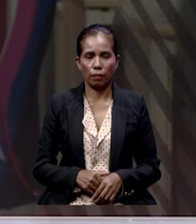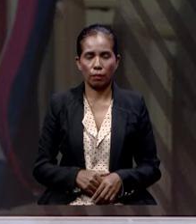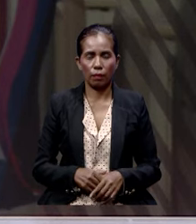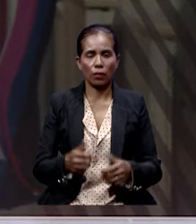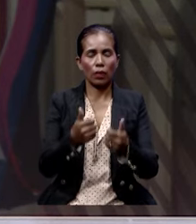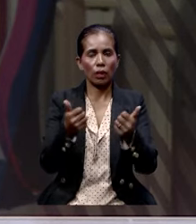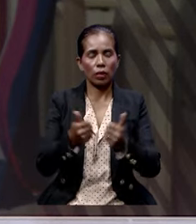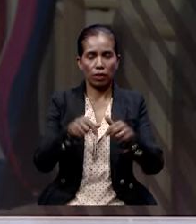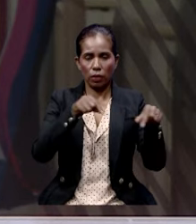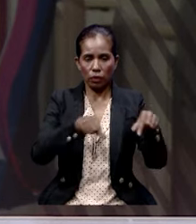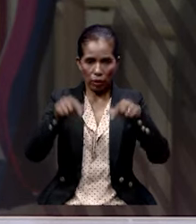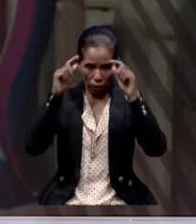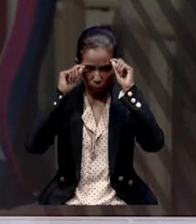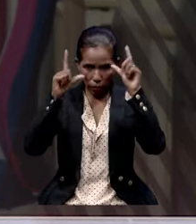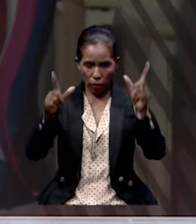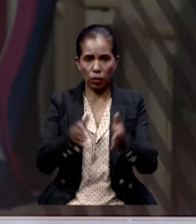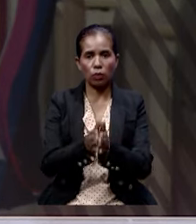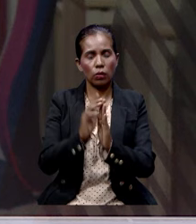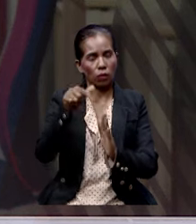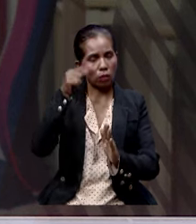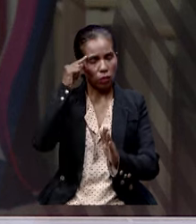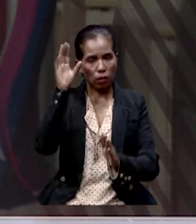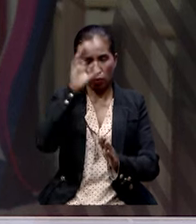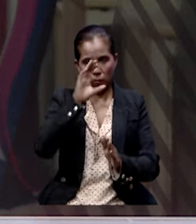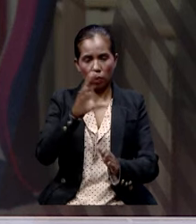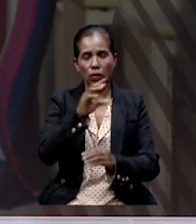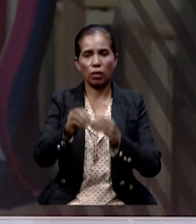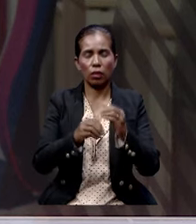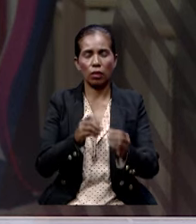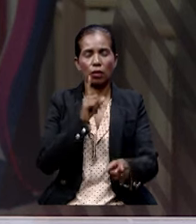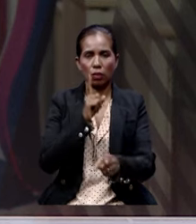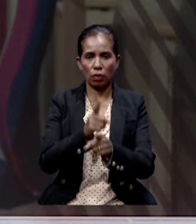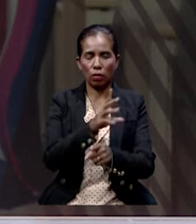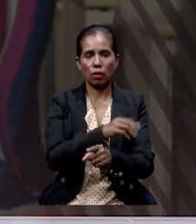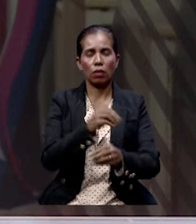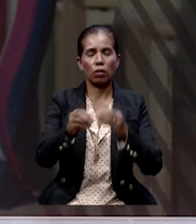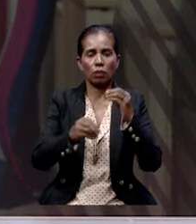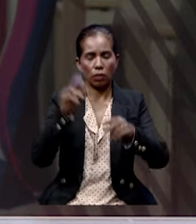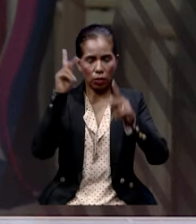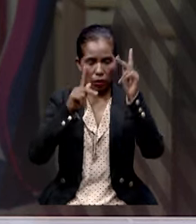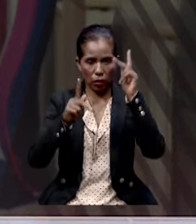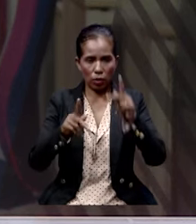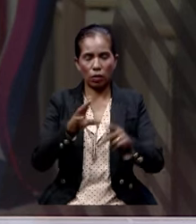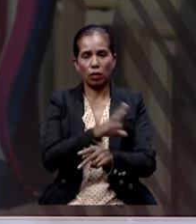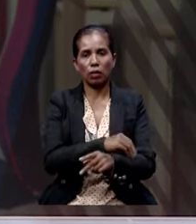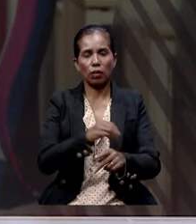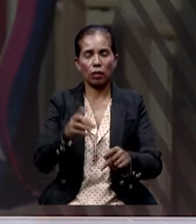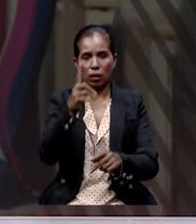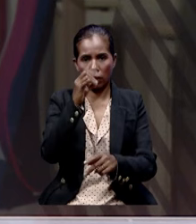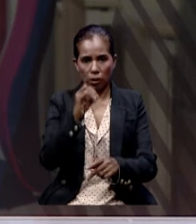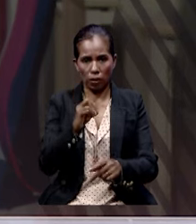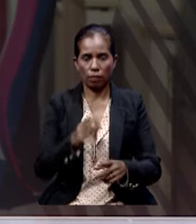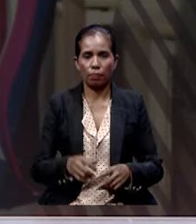Associação Deficiência Timor-Leste, cujo governo atubuca solução imediata com a bacaso psicossocial e a capital dele.